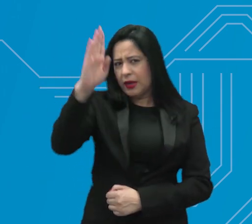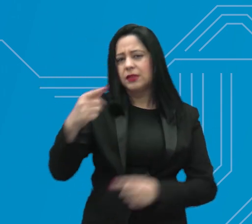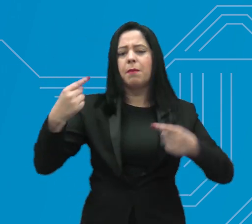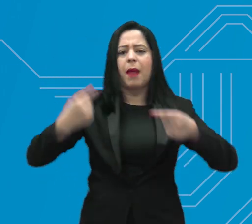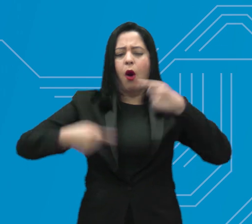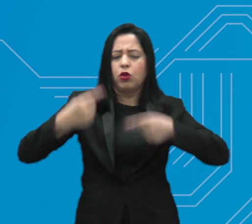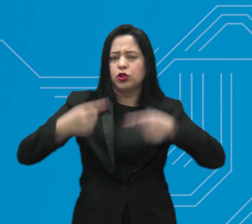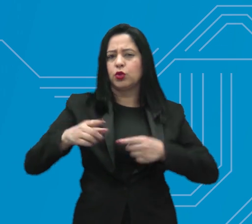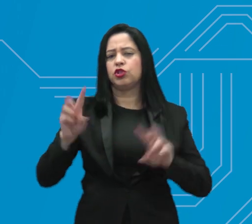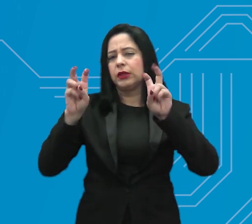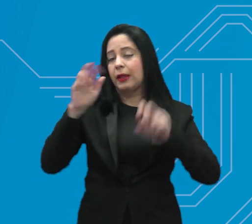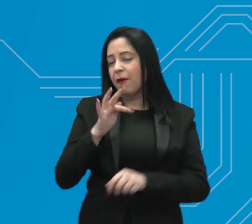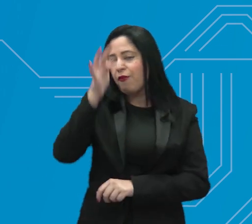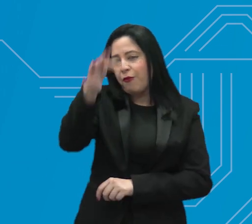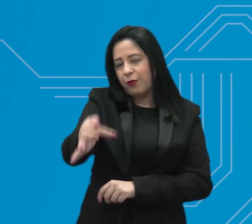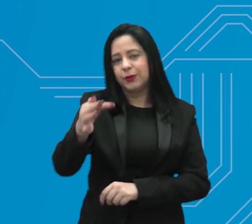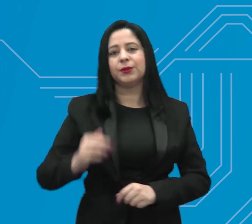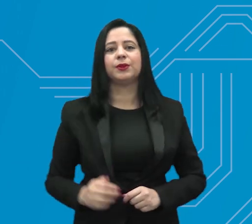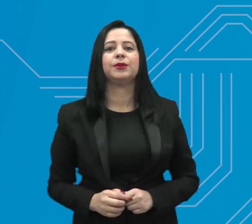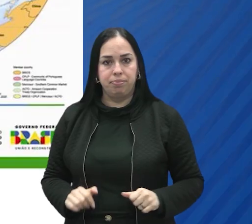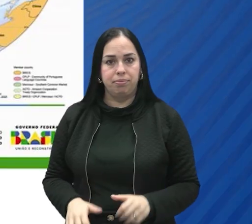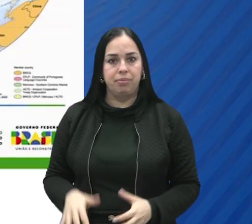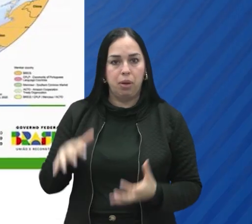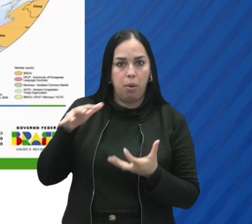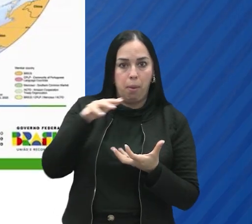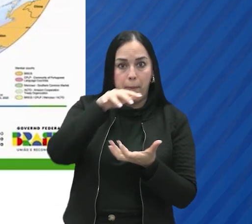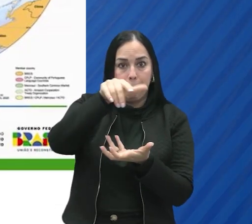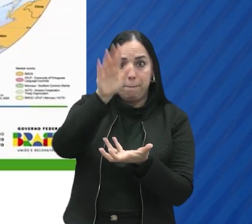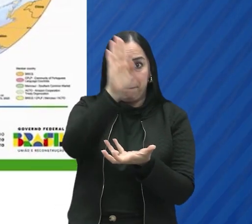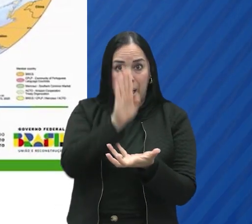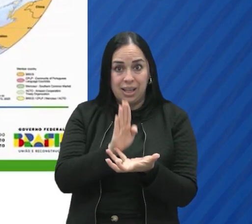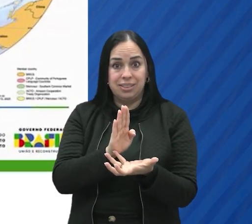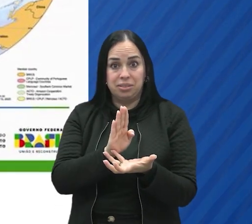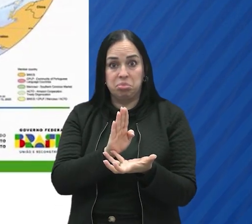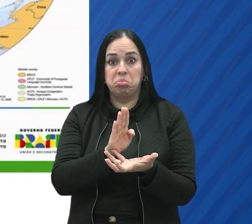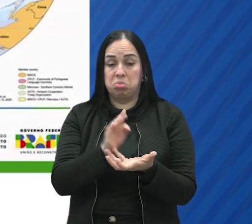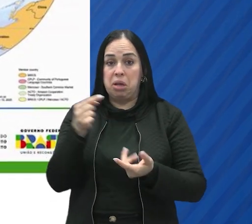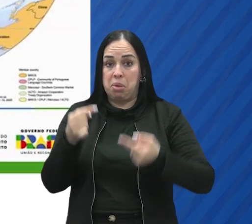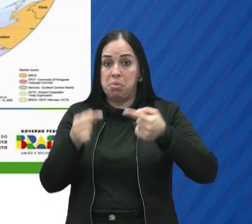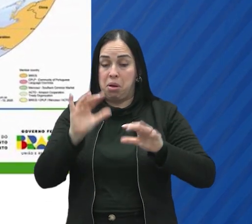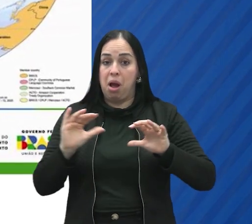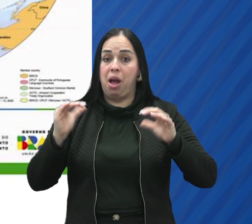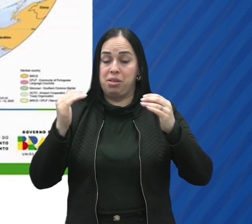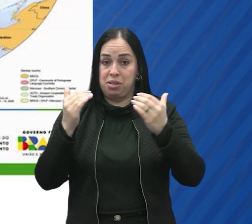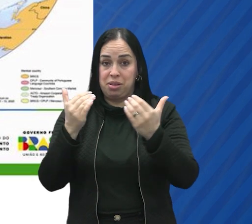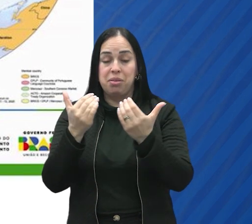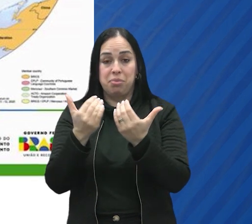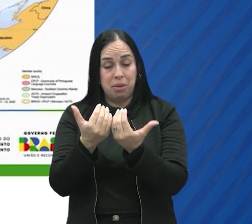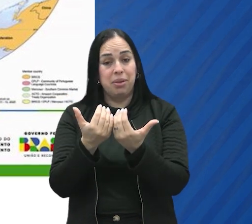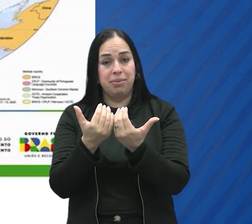no centro das discussões do futuro do nosso planeta. Brasil no centro do mundo e do debate